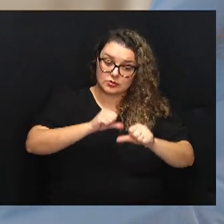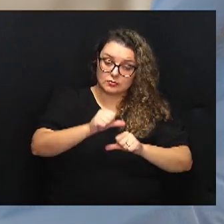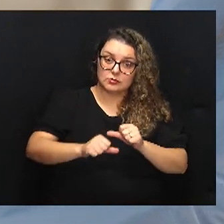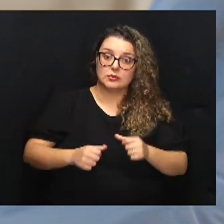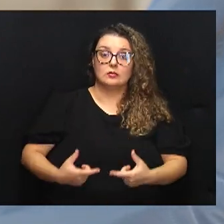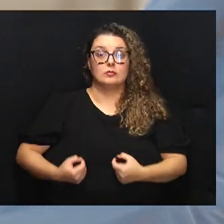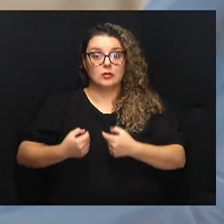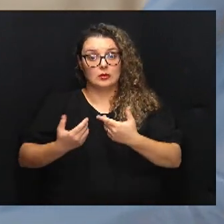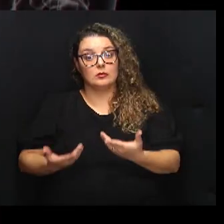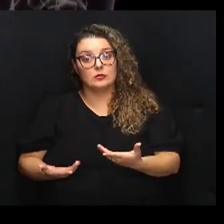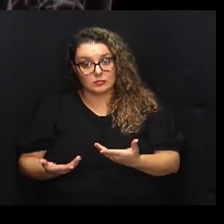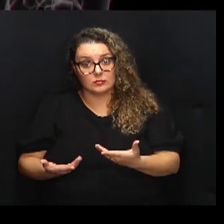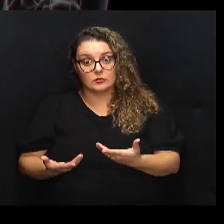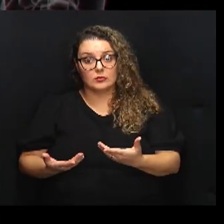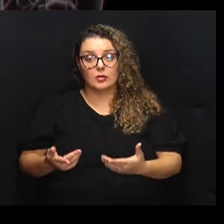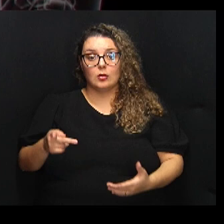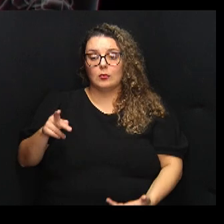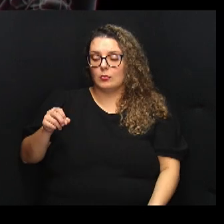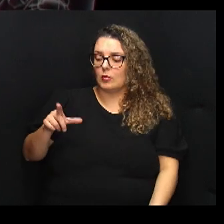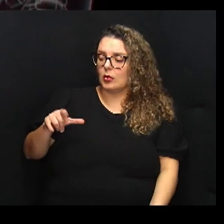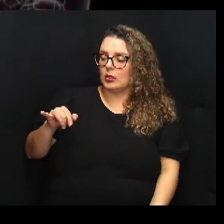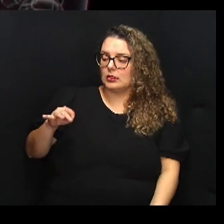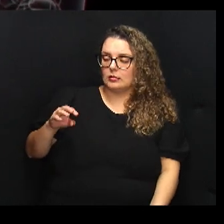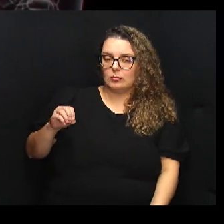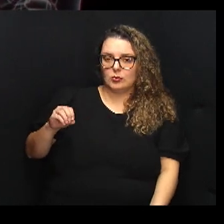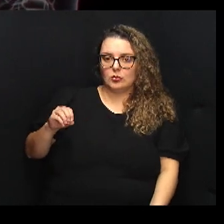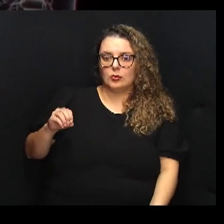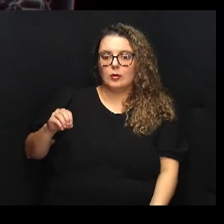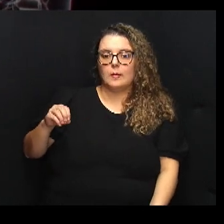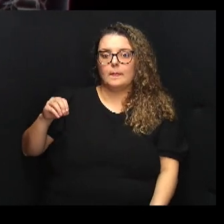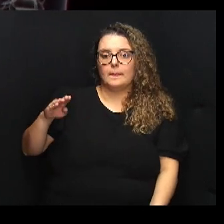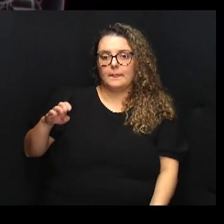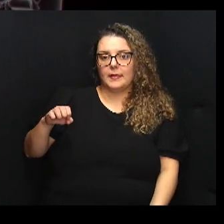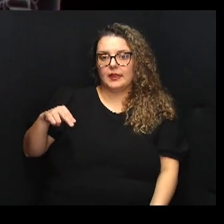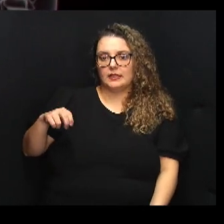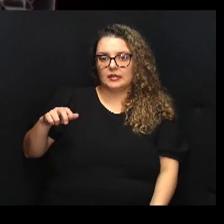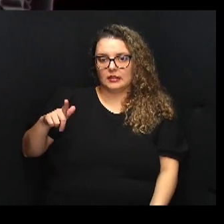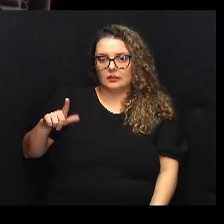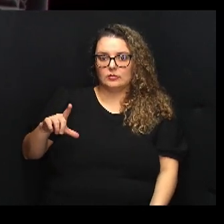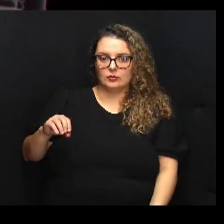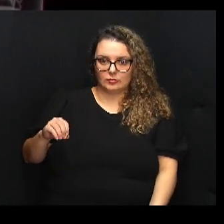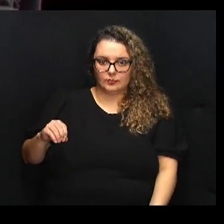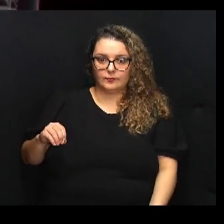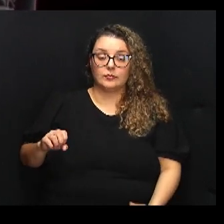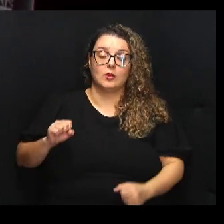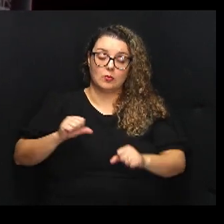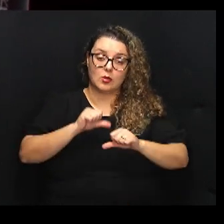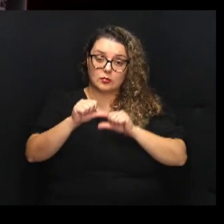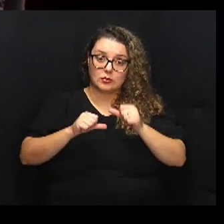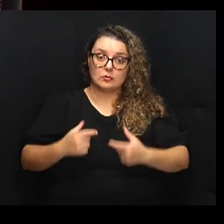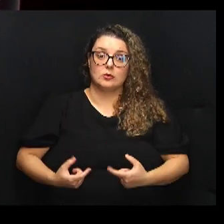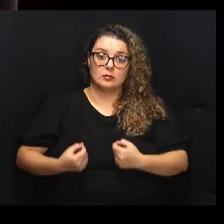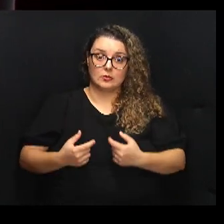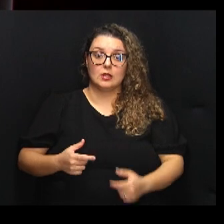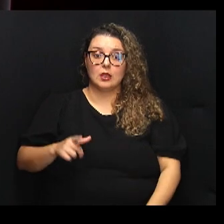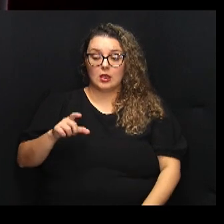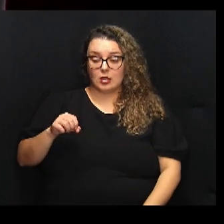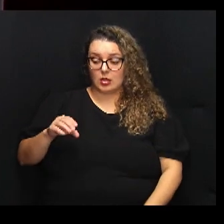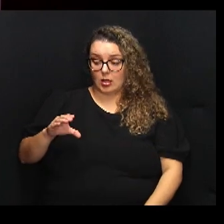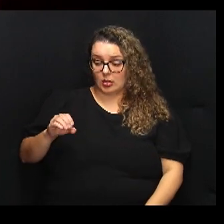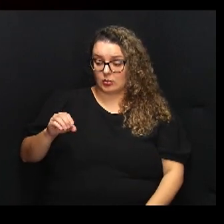um pólipo benigno, ele tem o potencial de virar um câncer durante o tempo. E a colonoscopia consegue